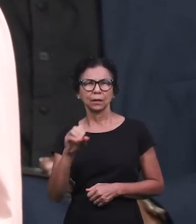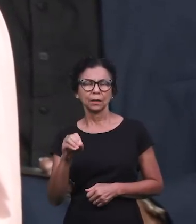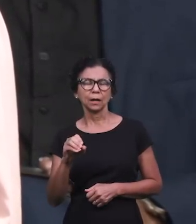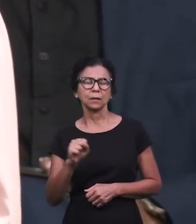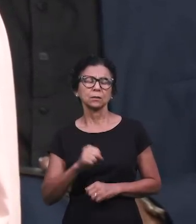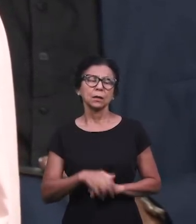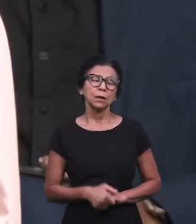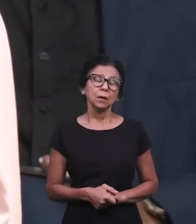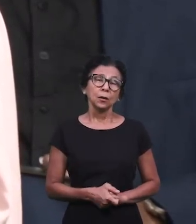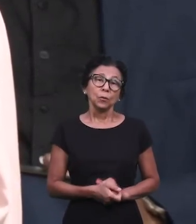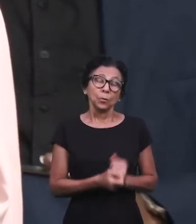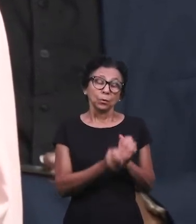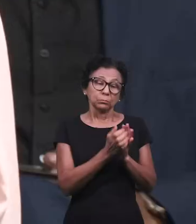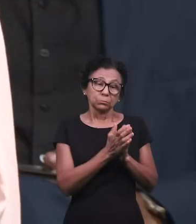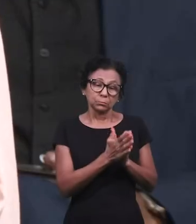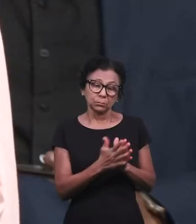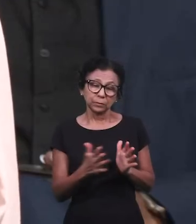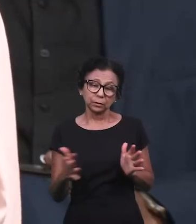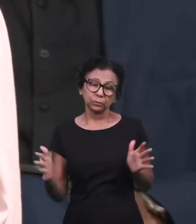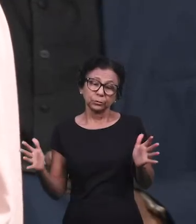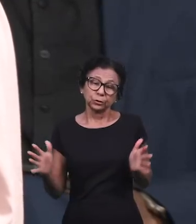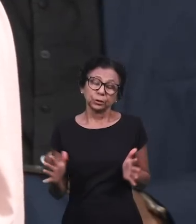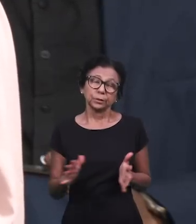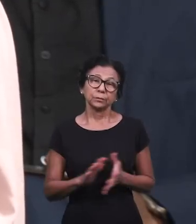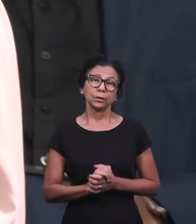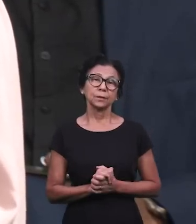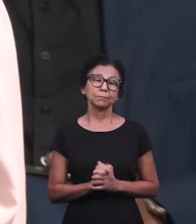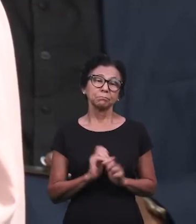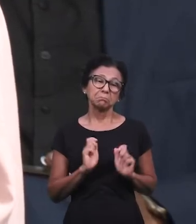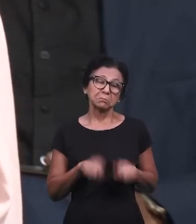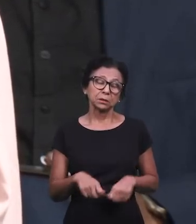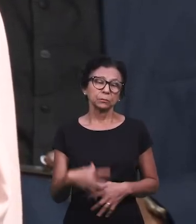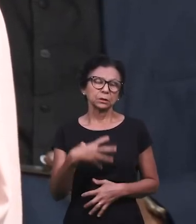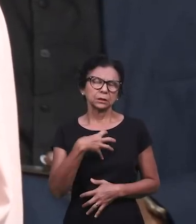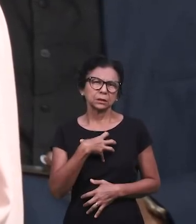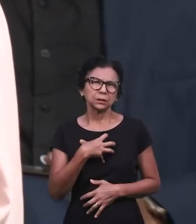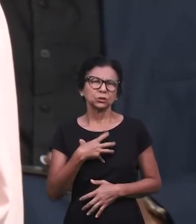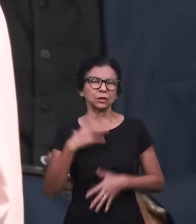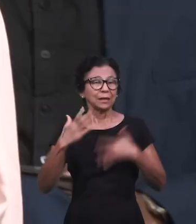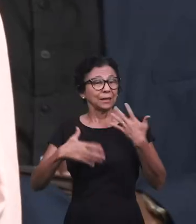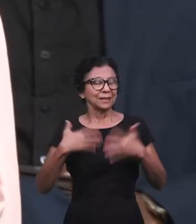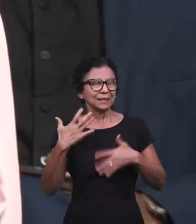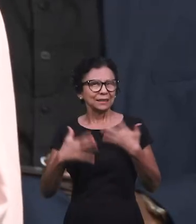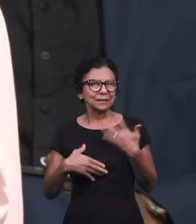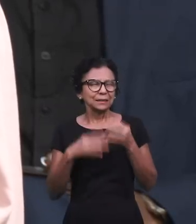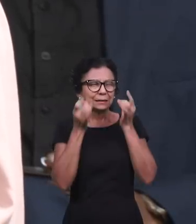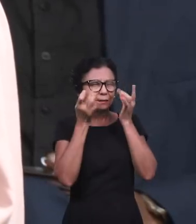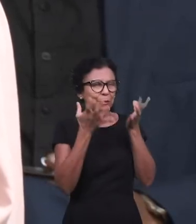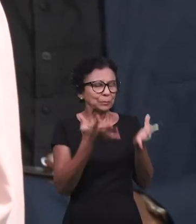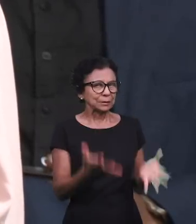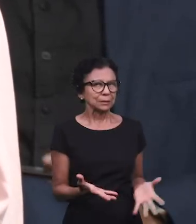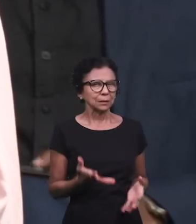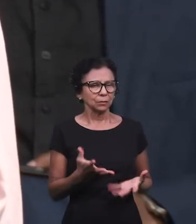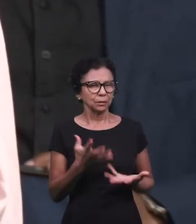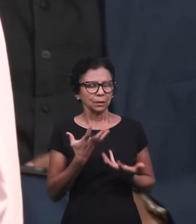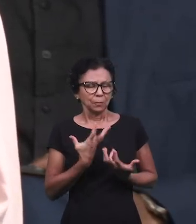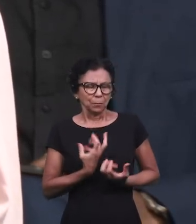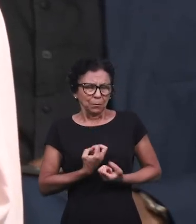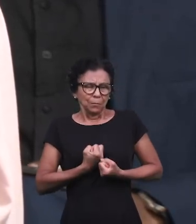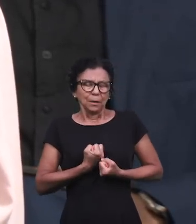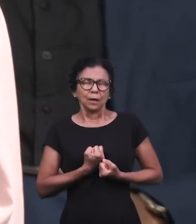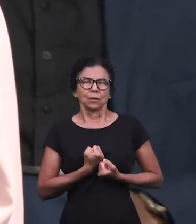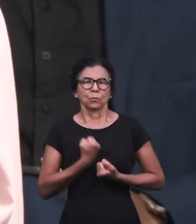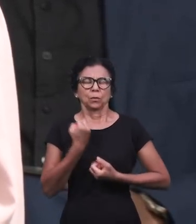alegria, a tristeza, a euforia, a decepção e também a mágoa. Eu gostaria de saber como que fazemos